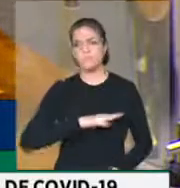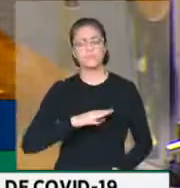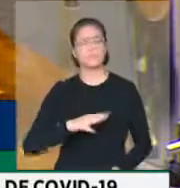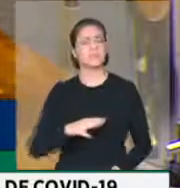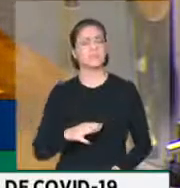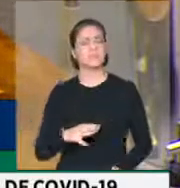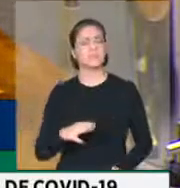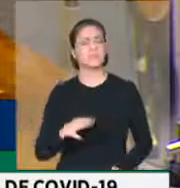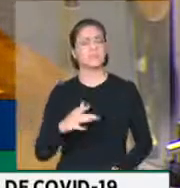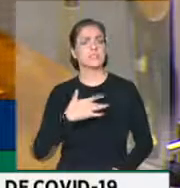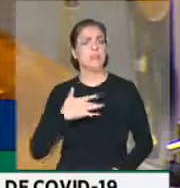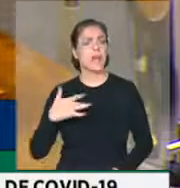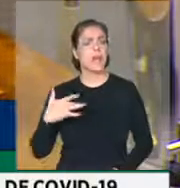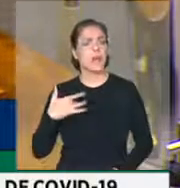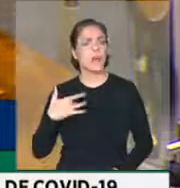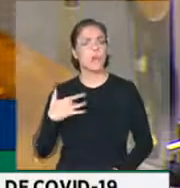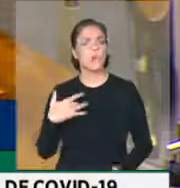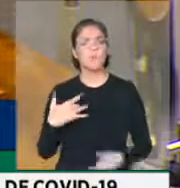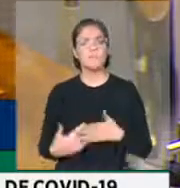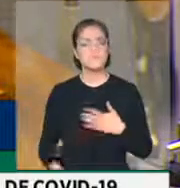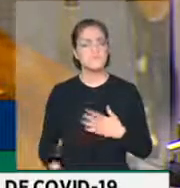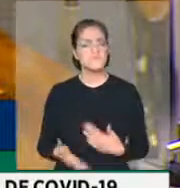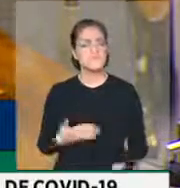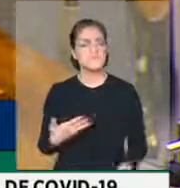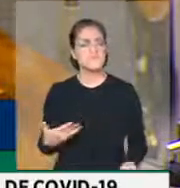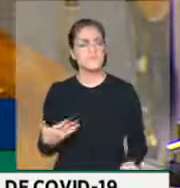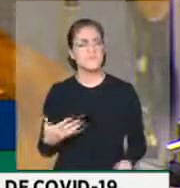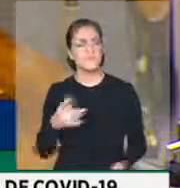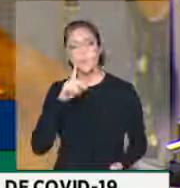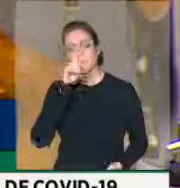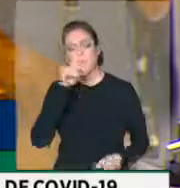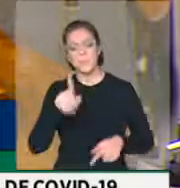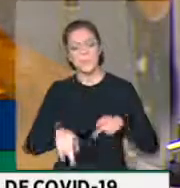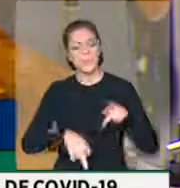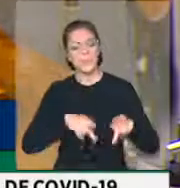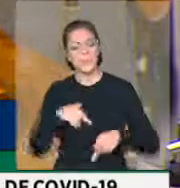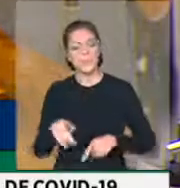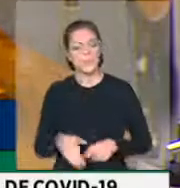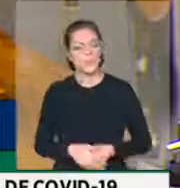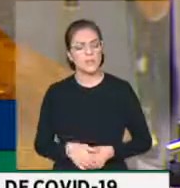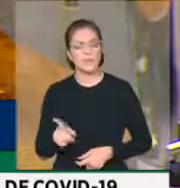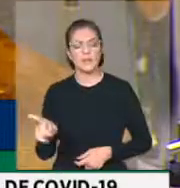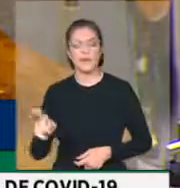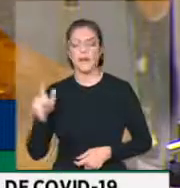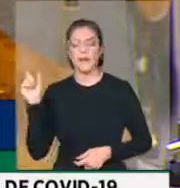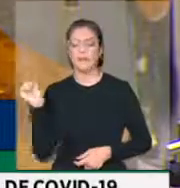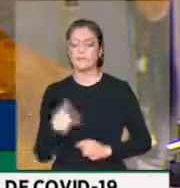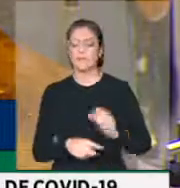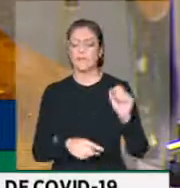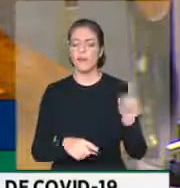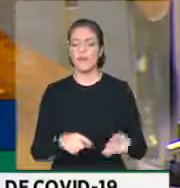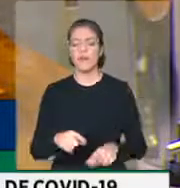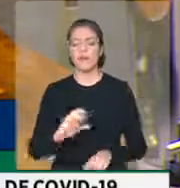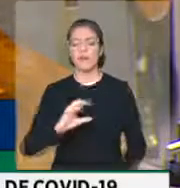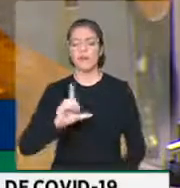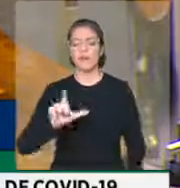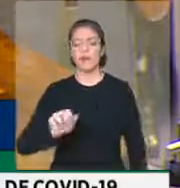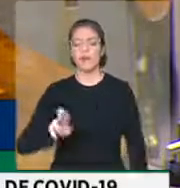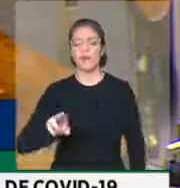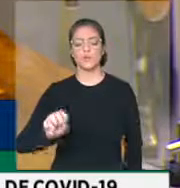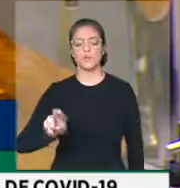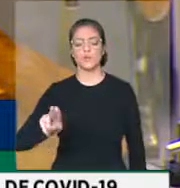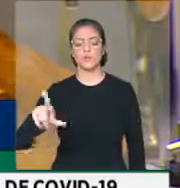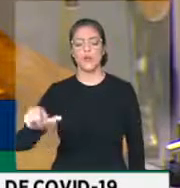sanitárias, expor a população ao risco, atacar a cláusula pétrea da